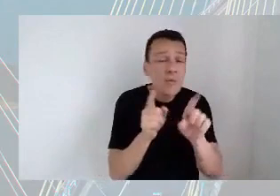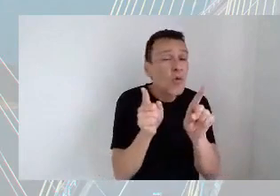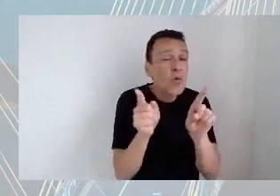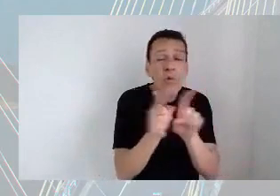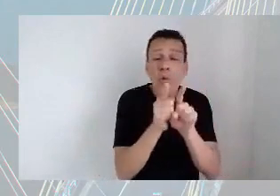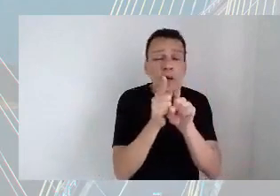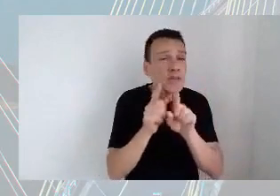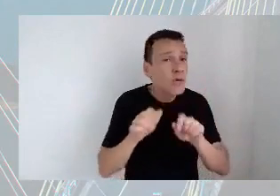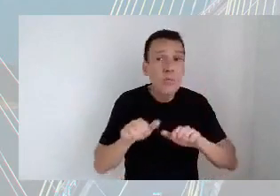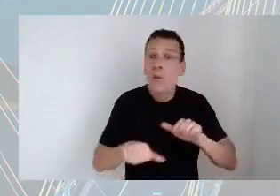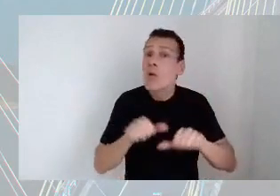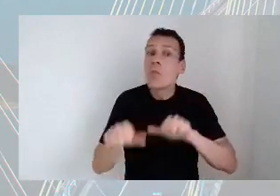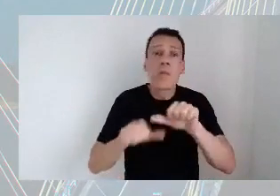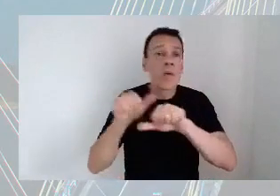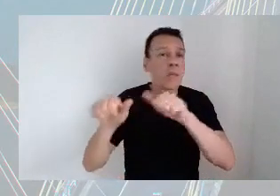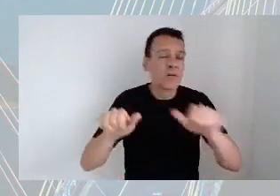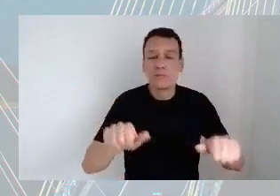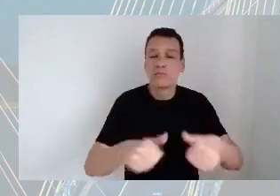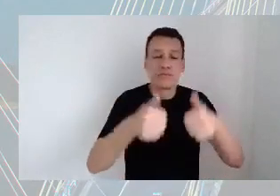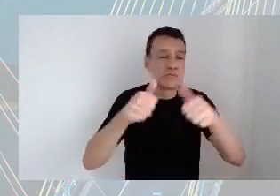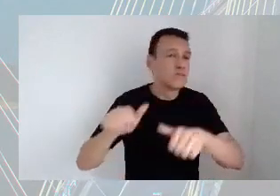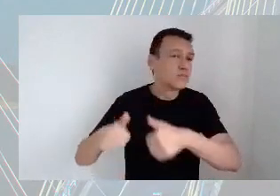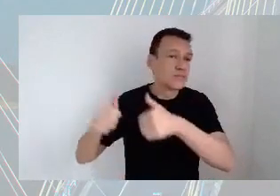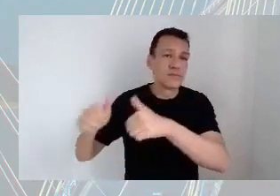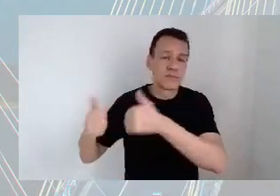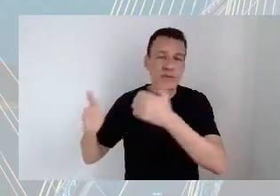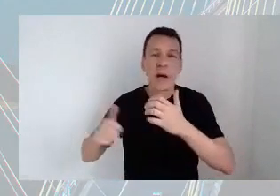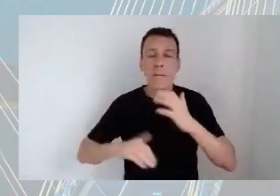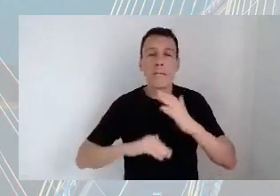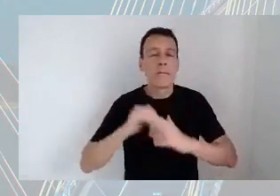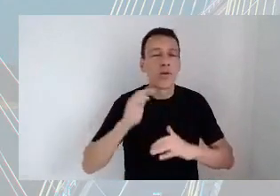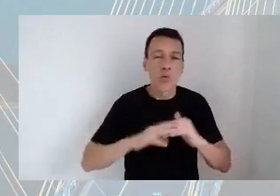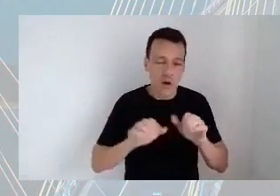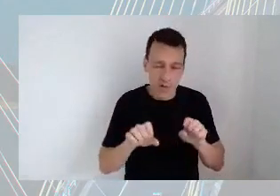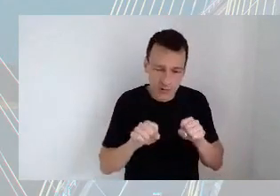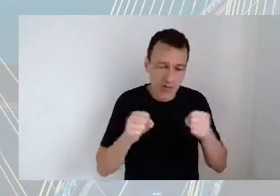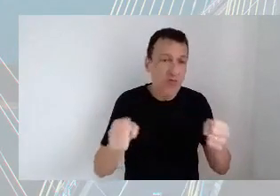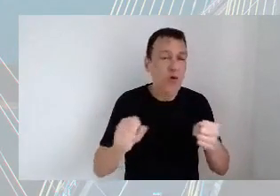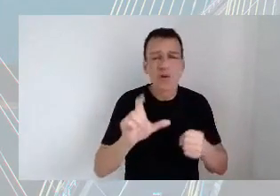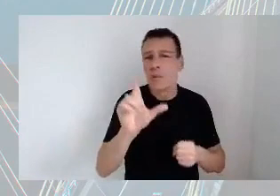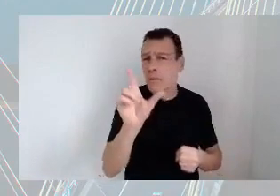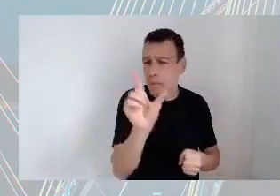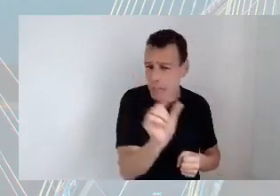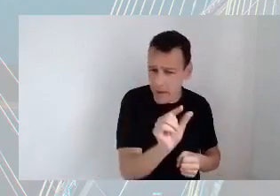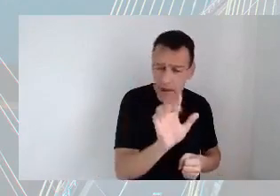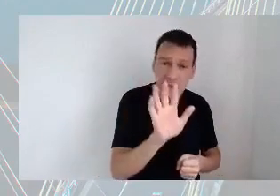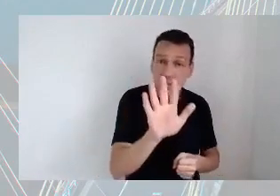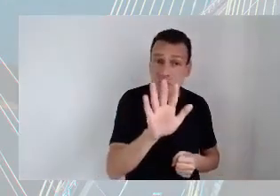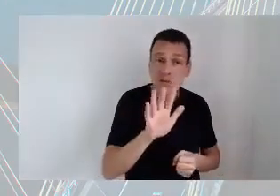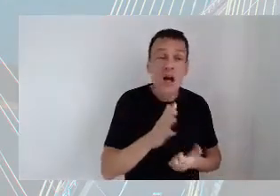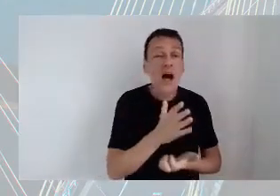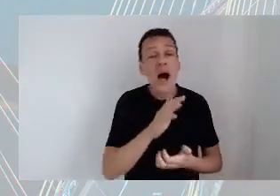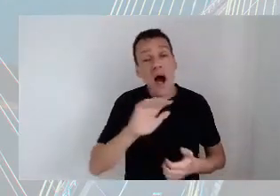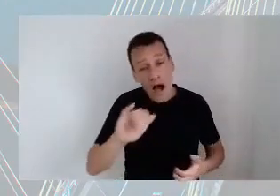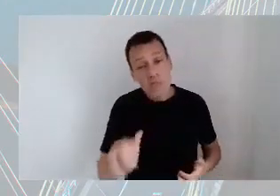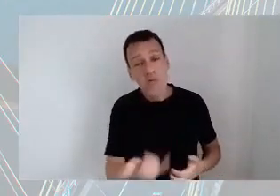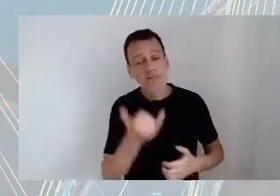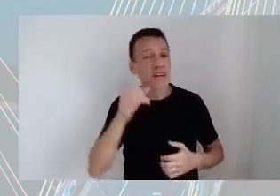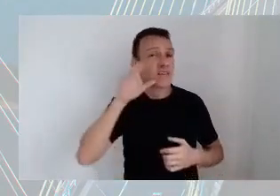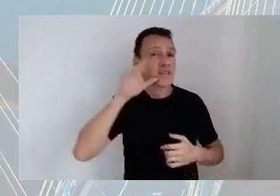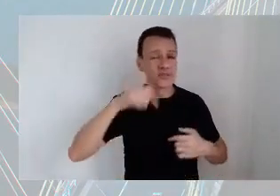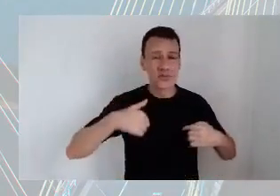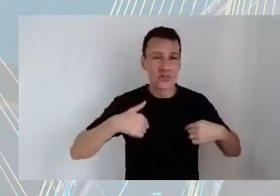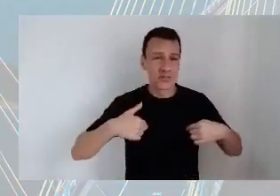Então, como eu já mencionei, redução de esforço manual em diversas equipes, disponibilizando o tempo ali dos colaboradores para fazer análises